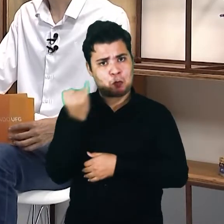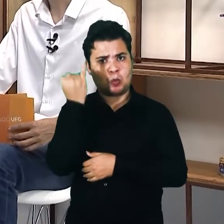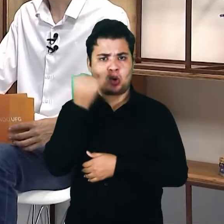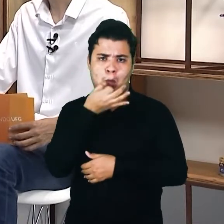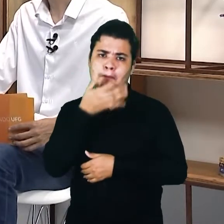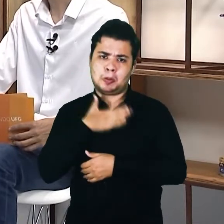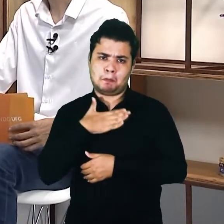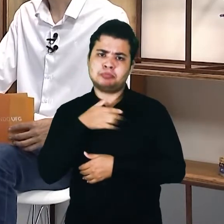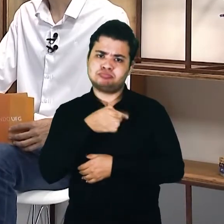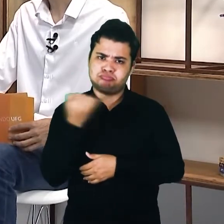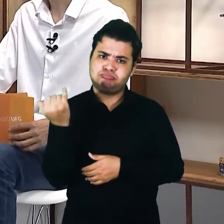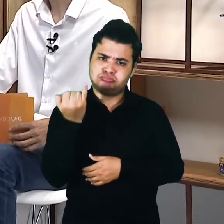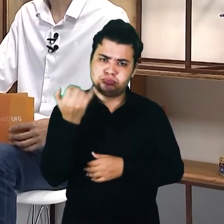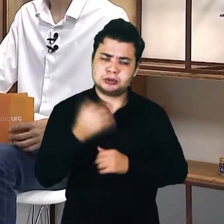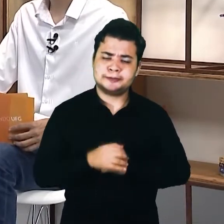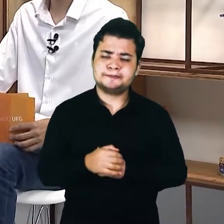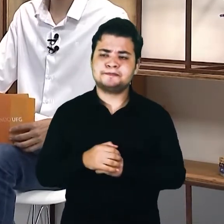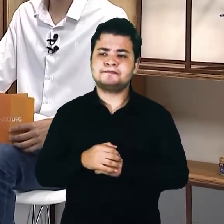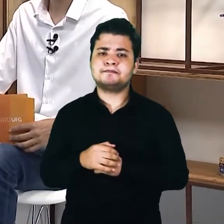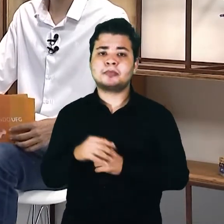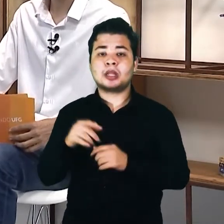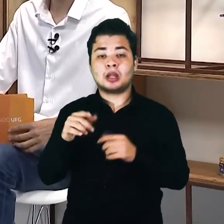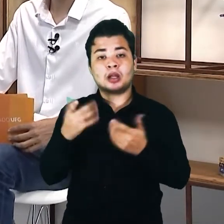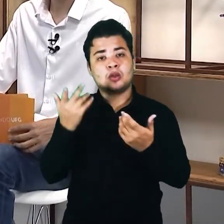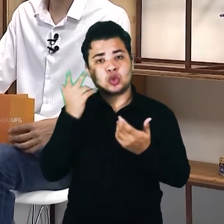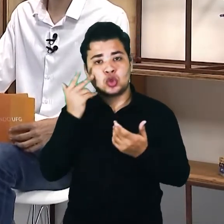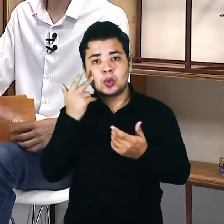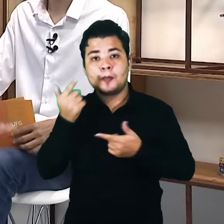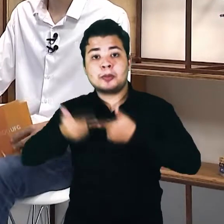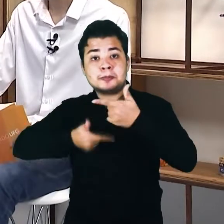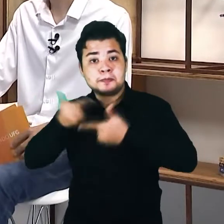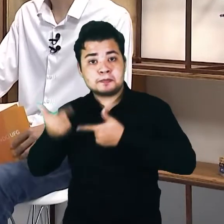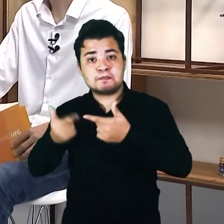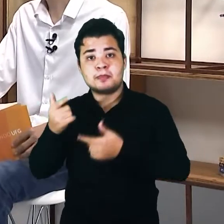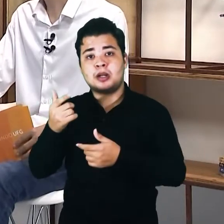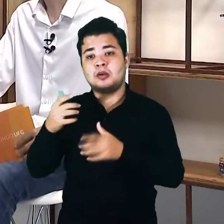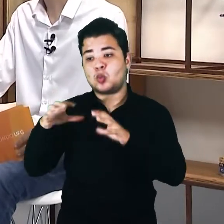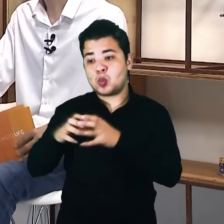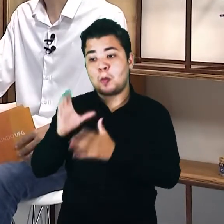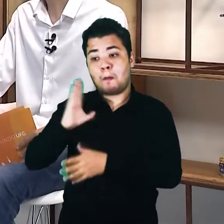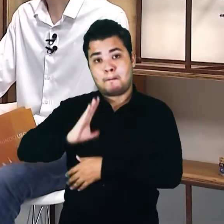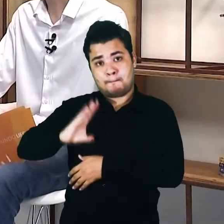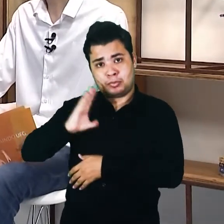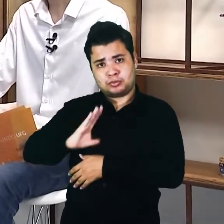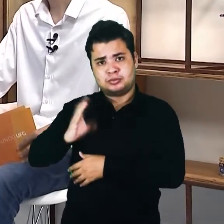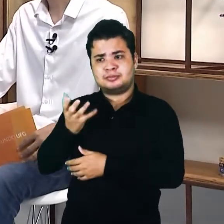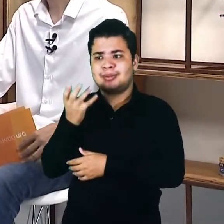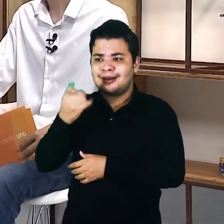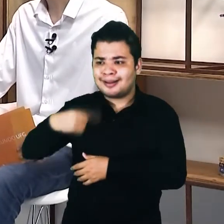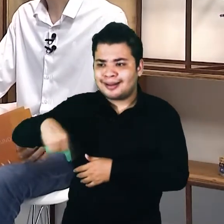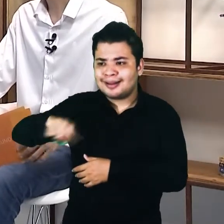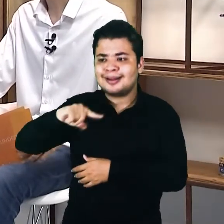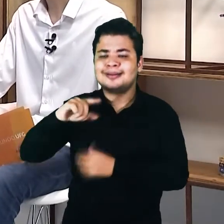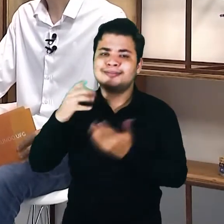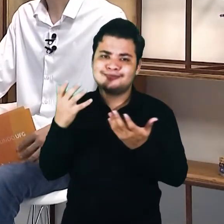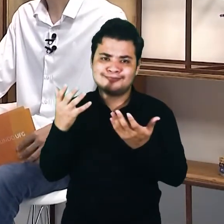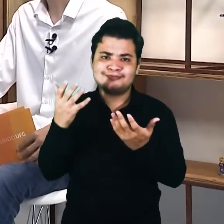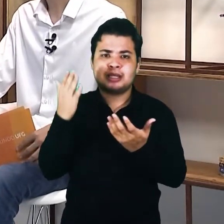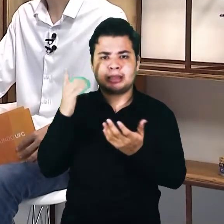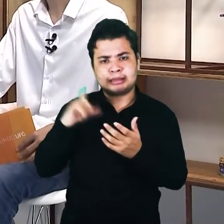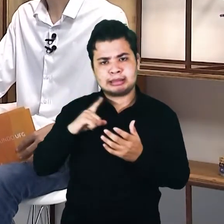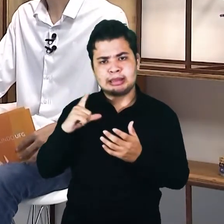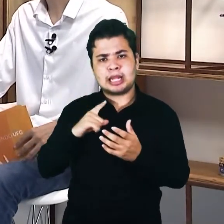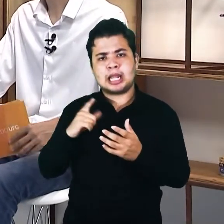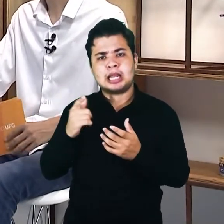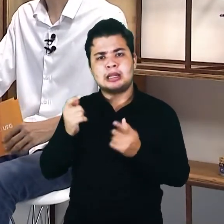importante. Nós normalmente trabalhamos com bolsistas, queremos que as pessoas estejam mais capacitadas para continuar esse trabalho no futuro,